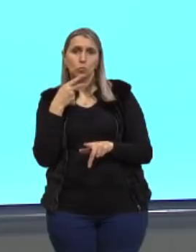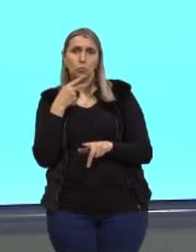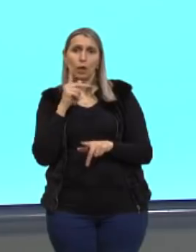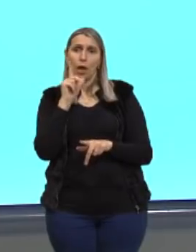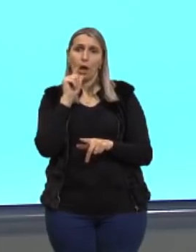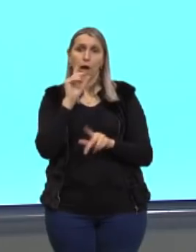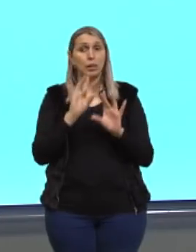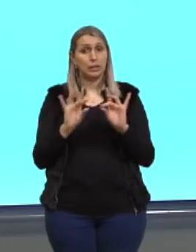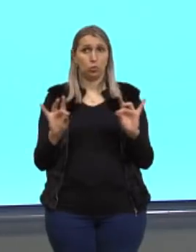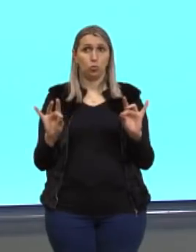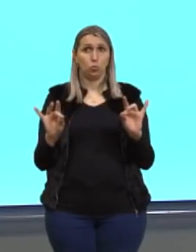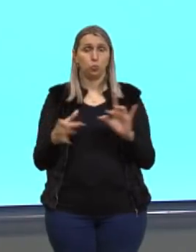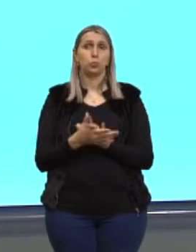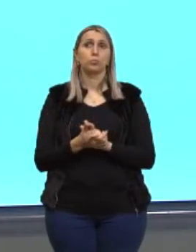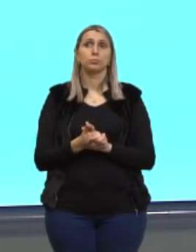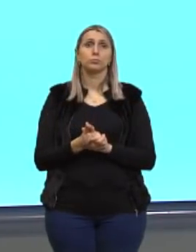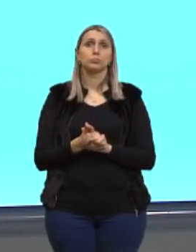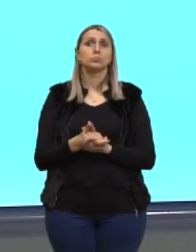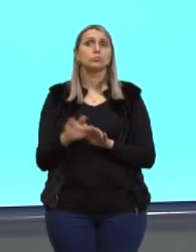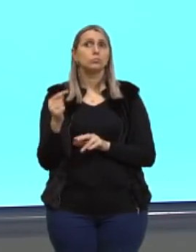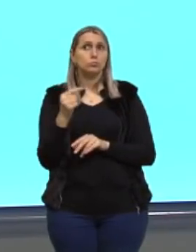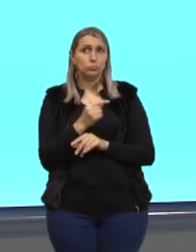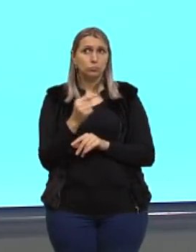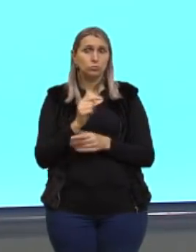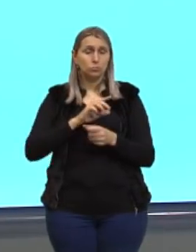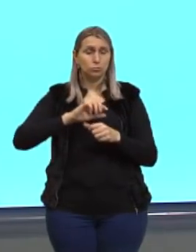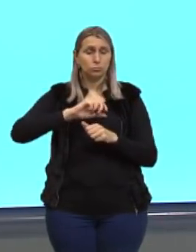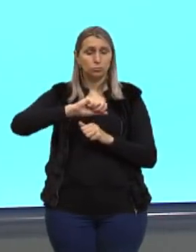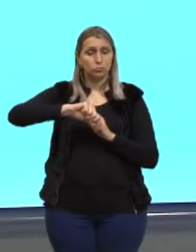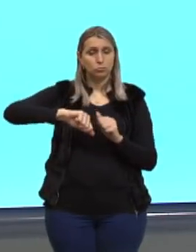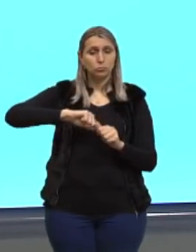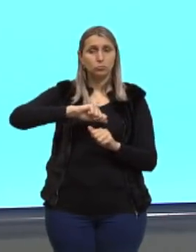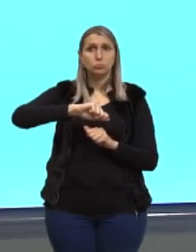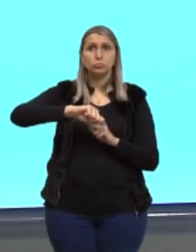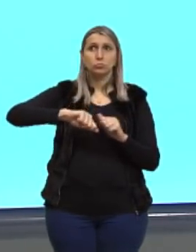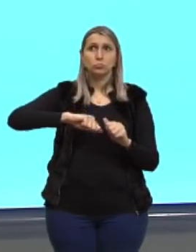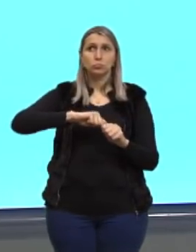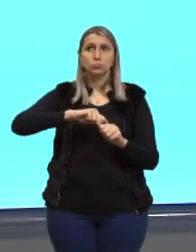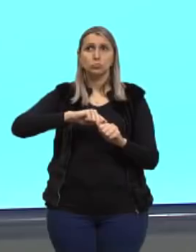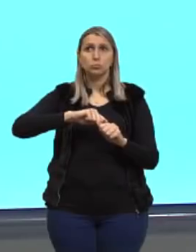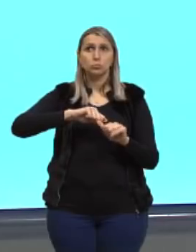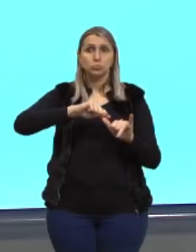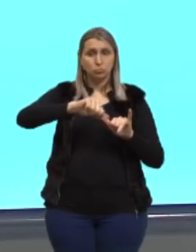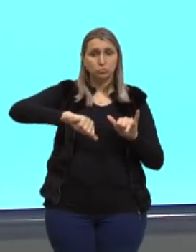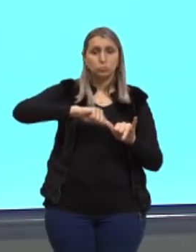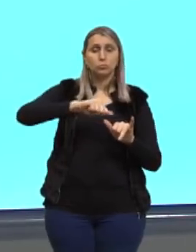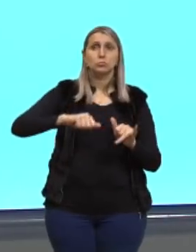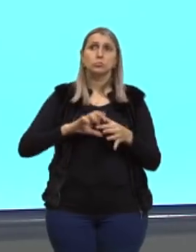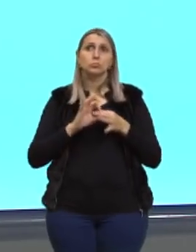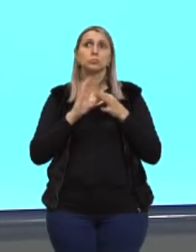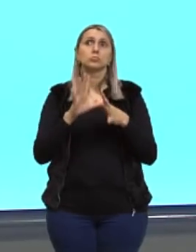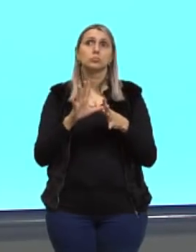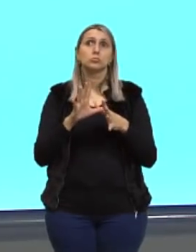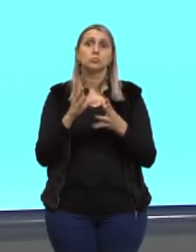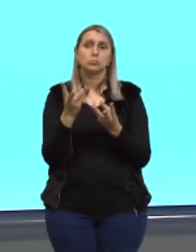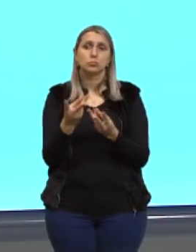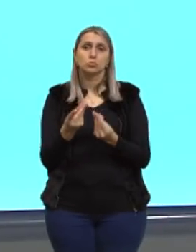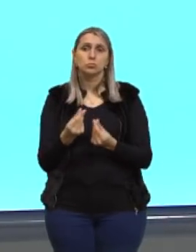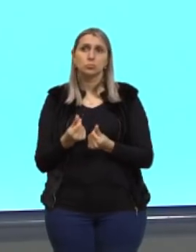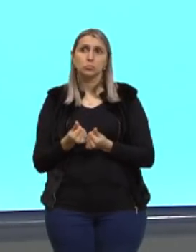que eu falar que a água esteja no estado líquido esta reação libera esta quantidade de energia